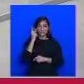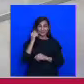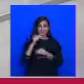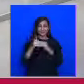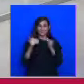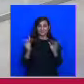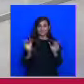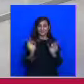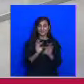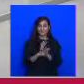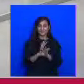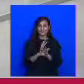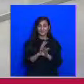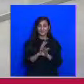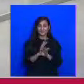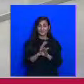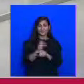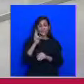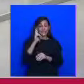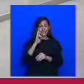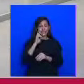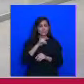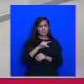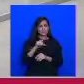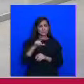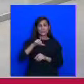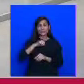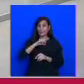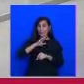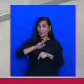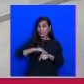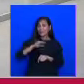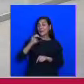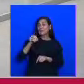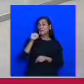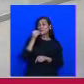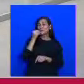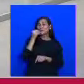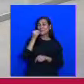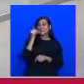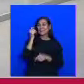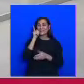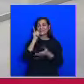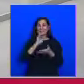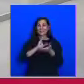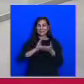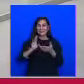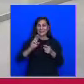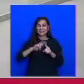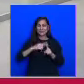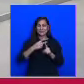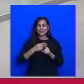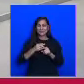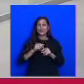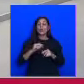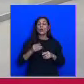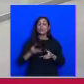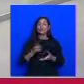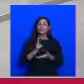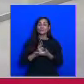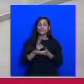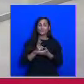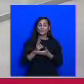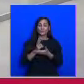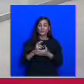Paulo. Procedimento realizado. Lembre-se, você tem mais uma chance de ganhar na dupla cena. Globo ligado, passaremos agora então